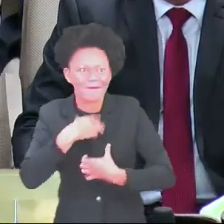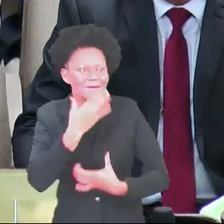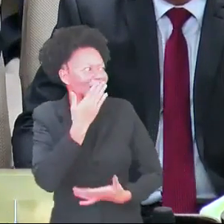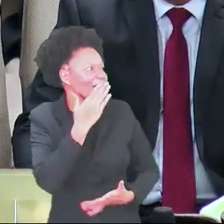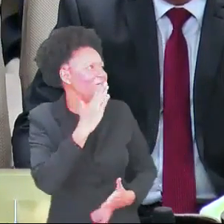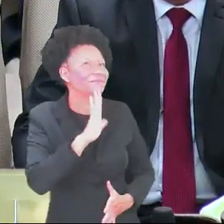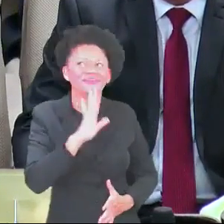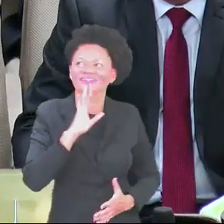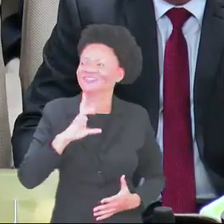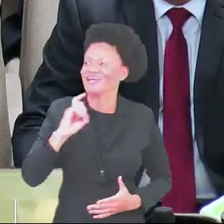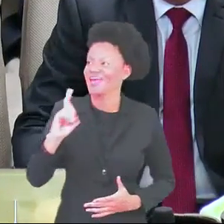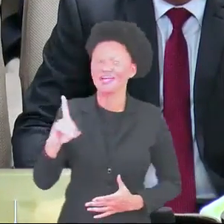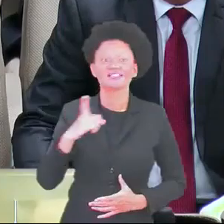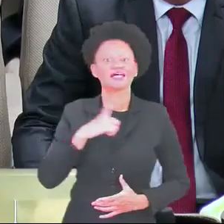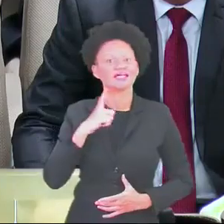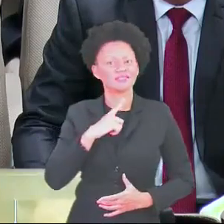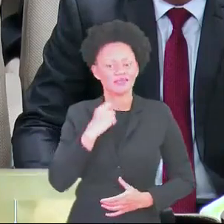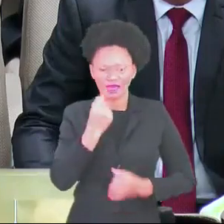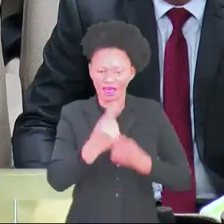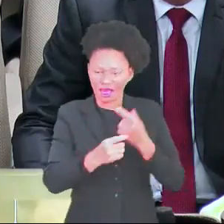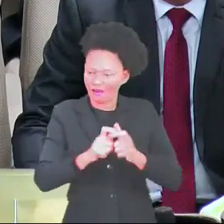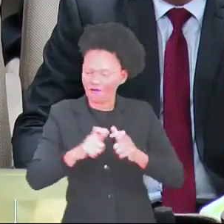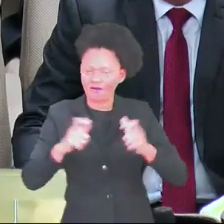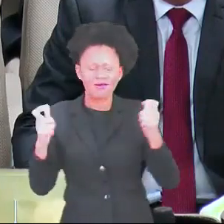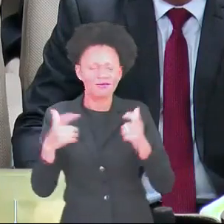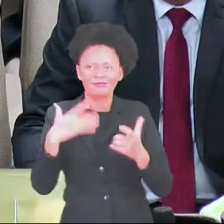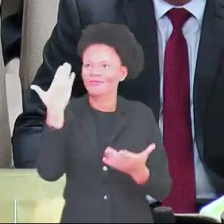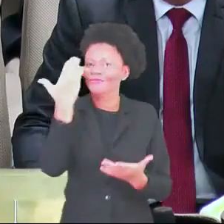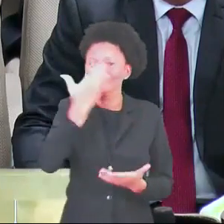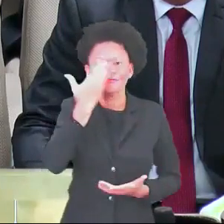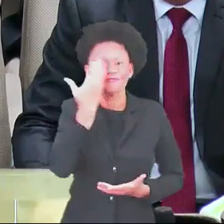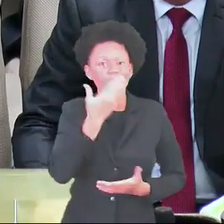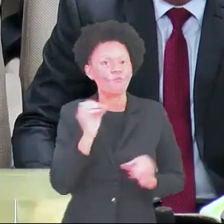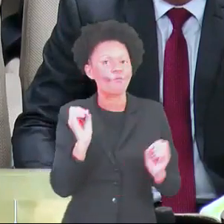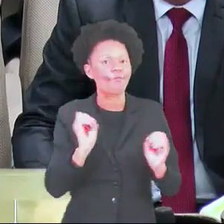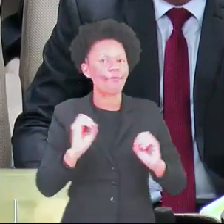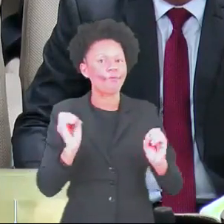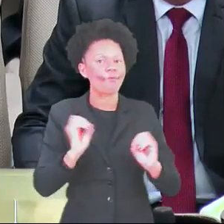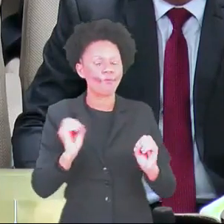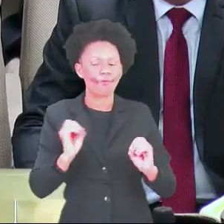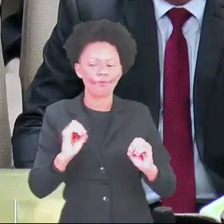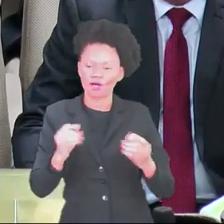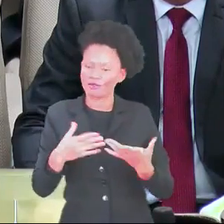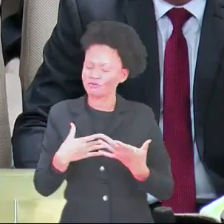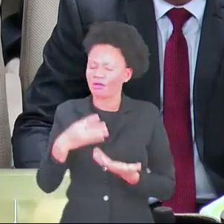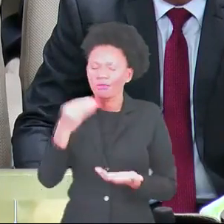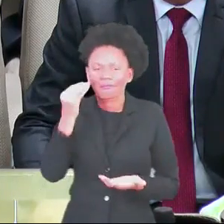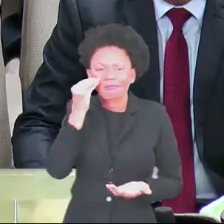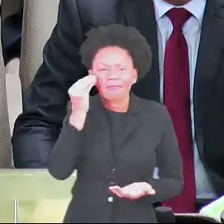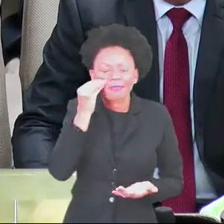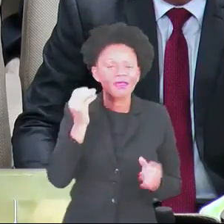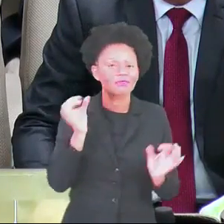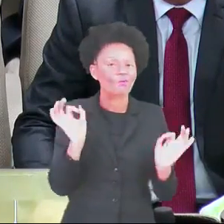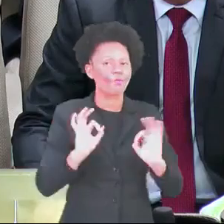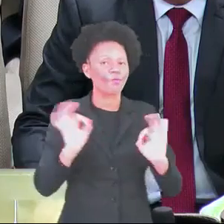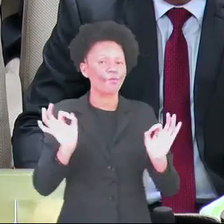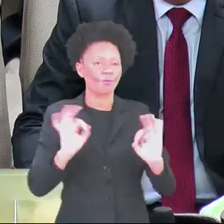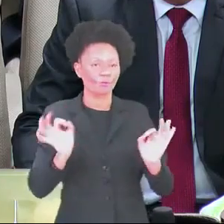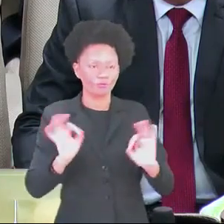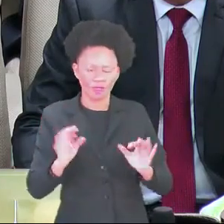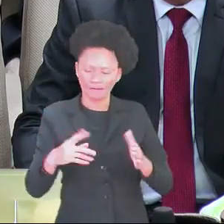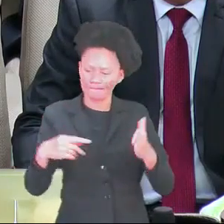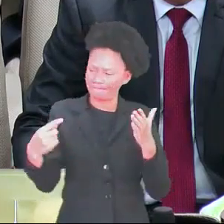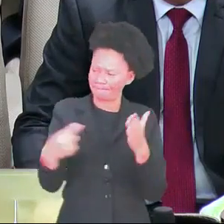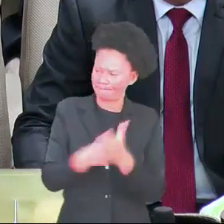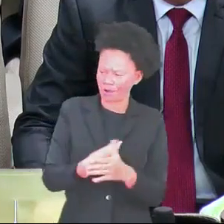muitas vezes nós não conseguimos sequer ver, sequer experimentar. A grande